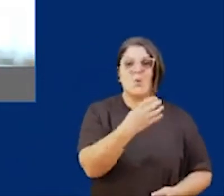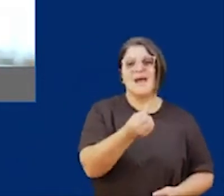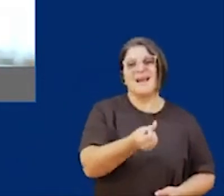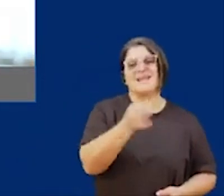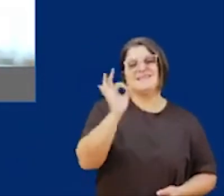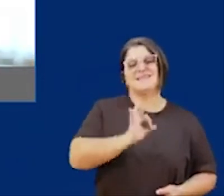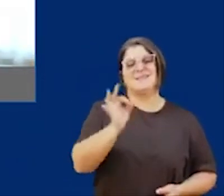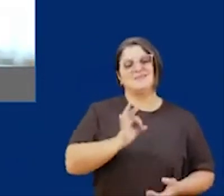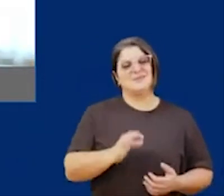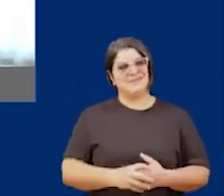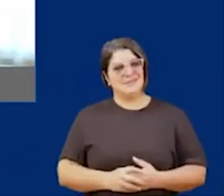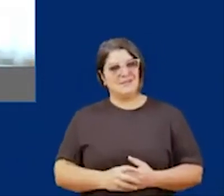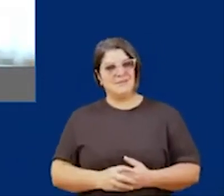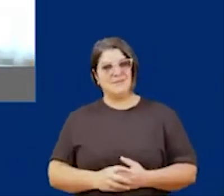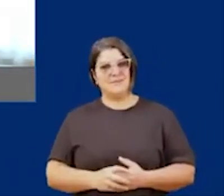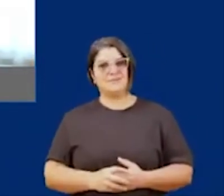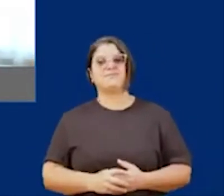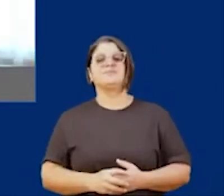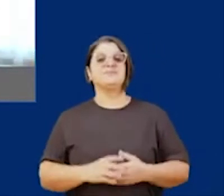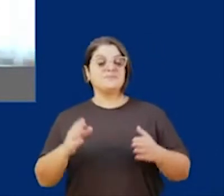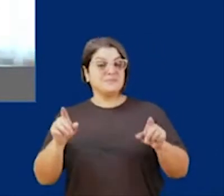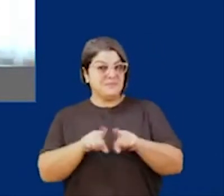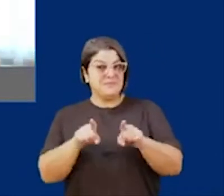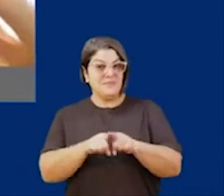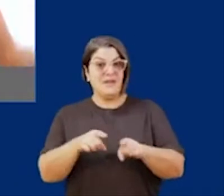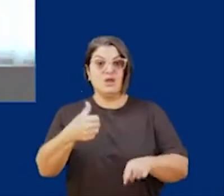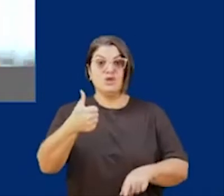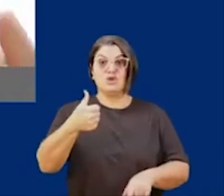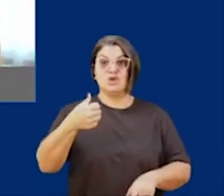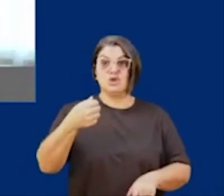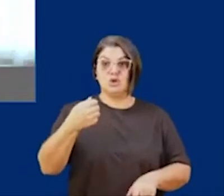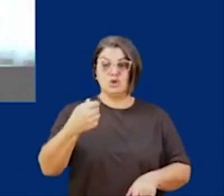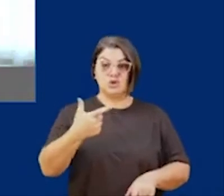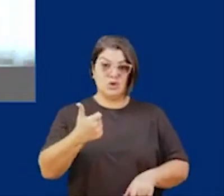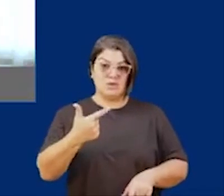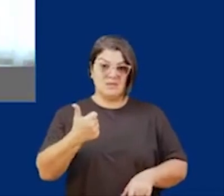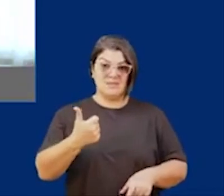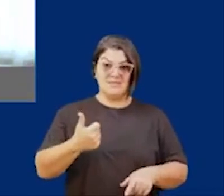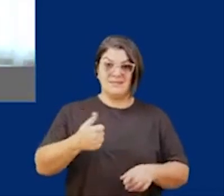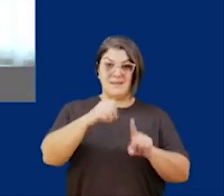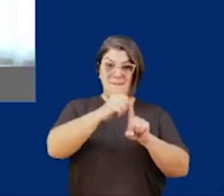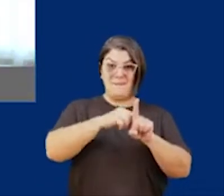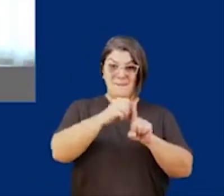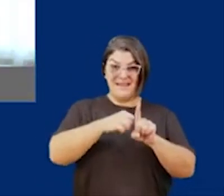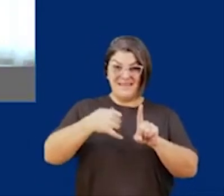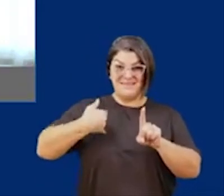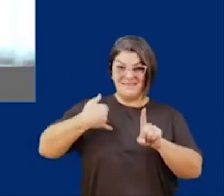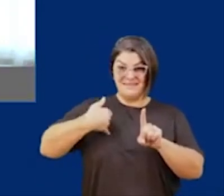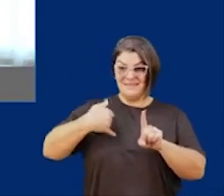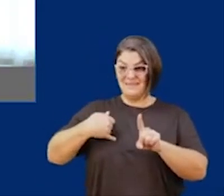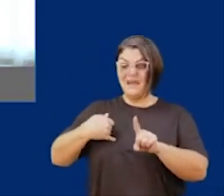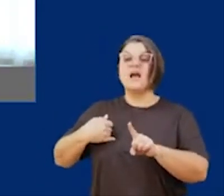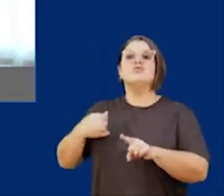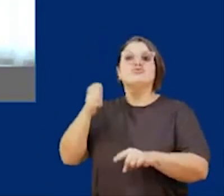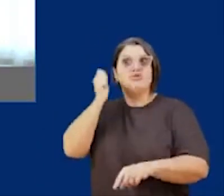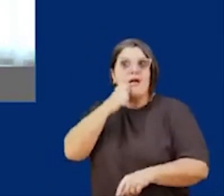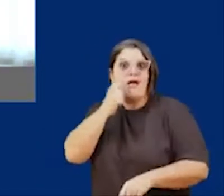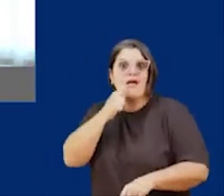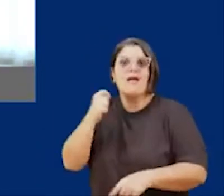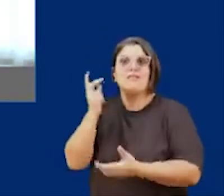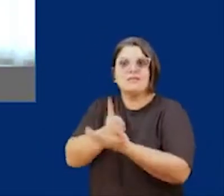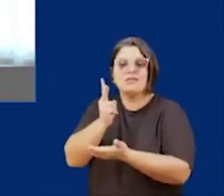amamentação aos 12 meses de idade. Então, a gente tem sinais de melhora dessa prática, né? E eu acho que a melhora dessa prática não